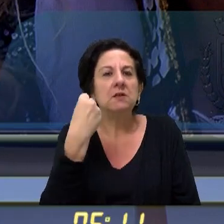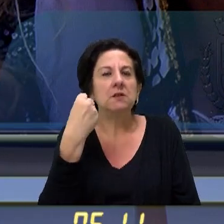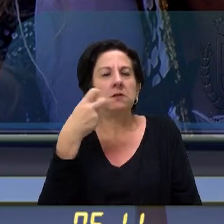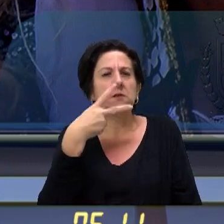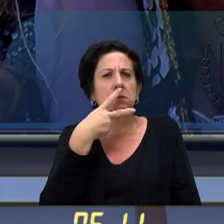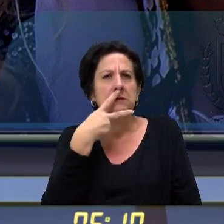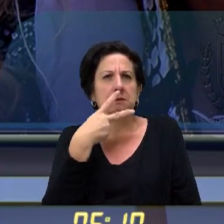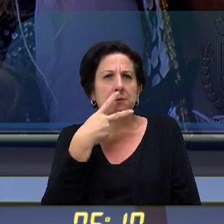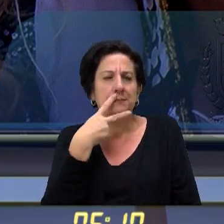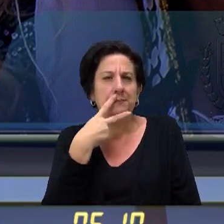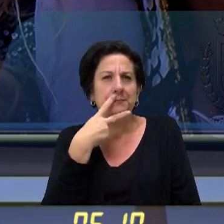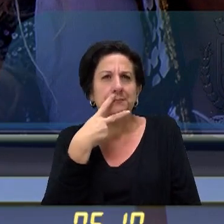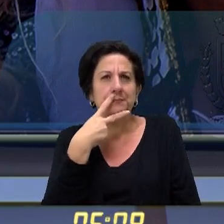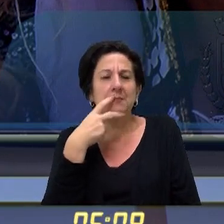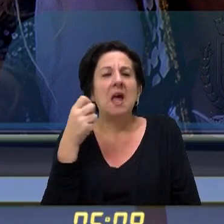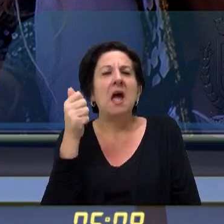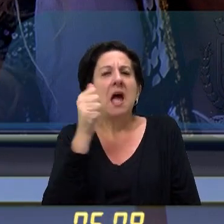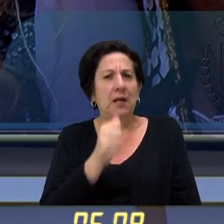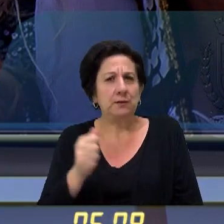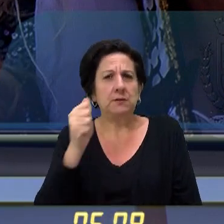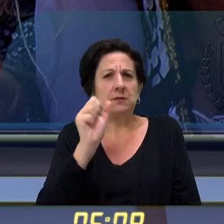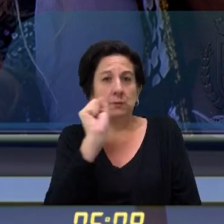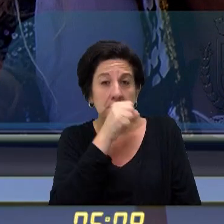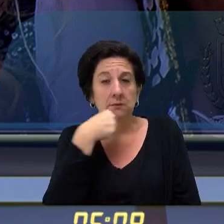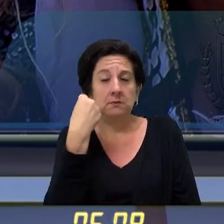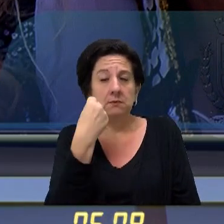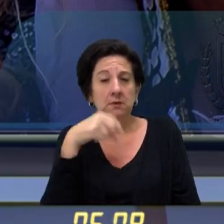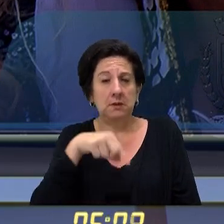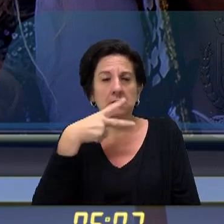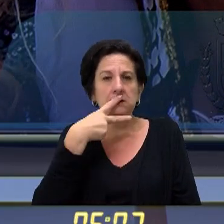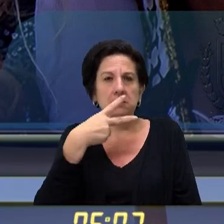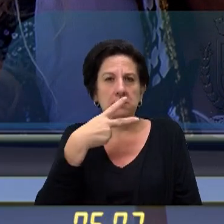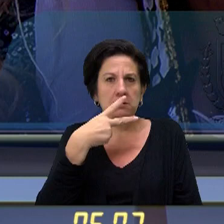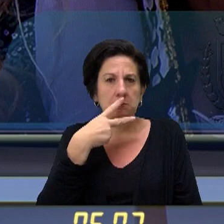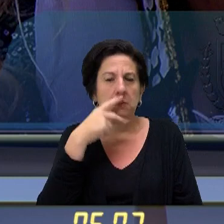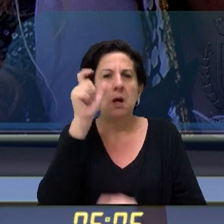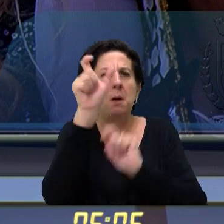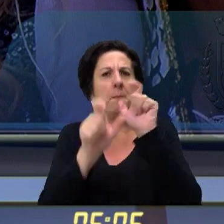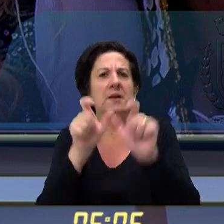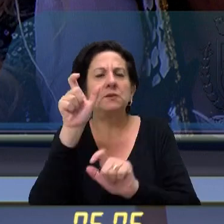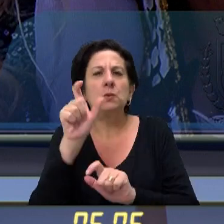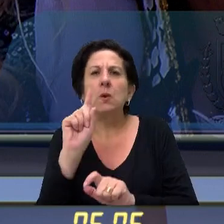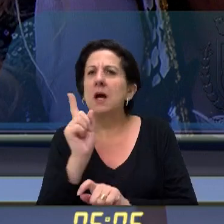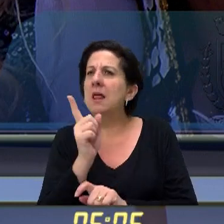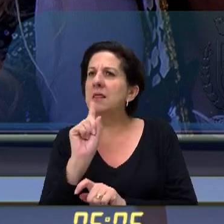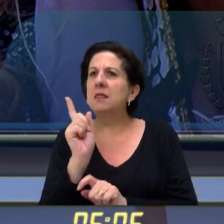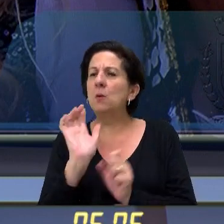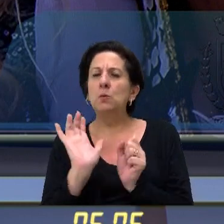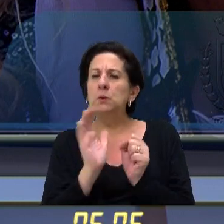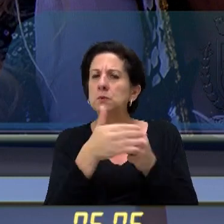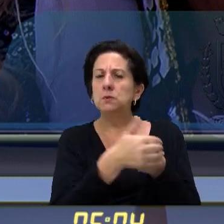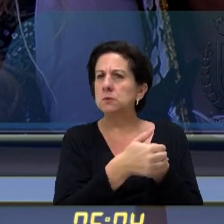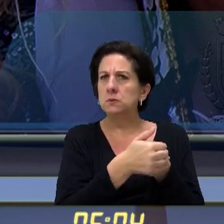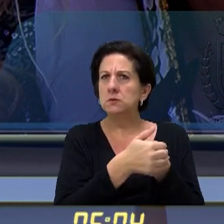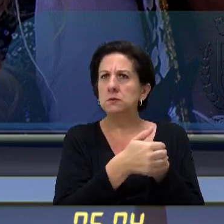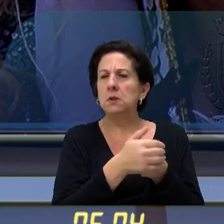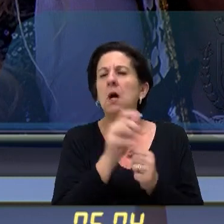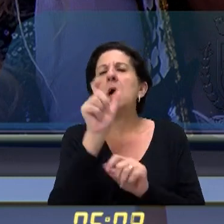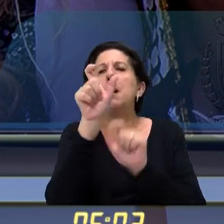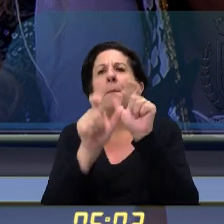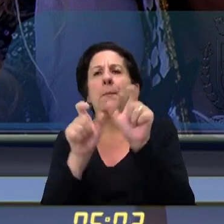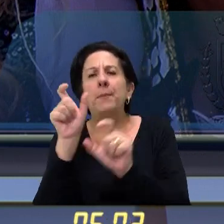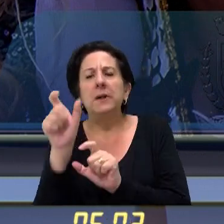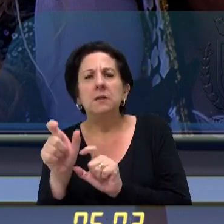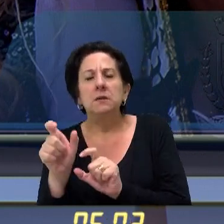do Sul. A Associação de Cervejeiros de Santa Cruz do Sul são pessoas que não estão no anonimato, são